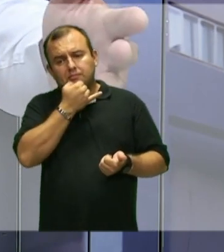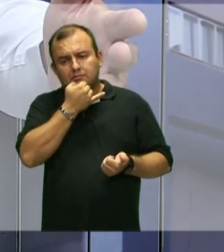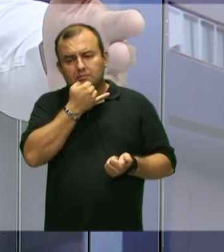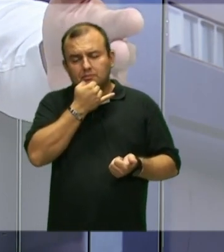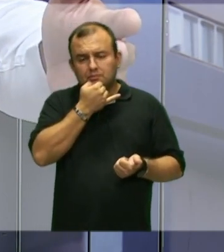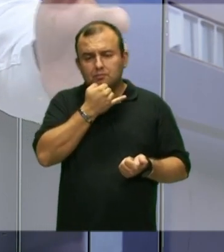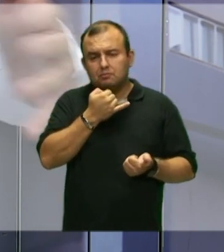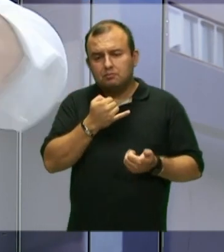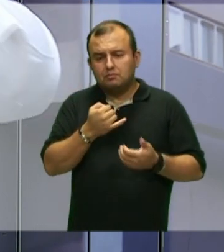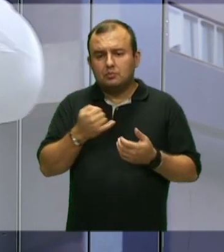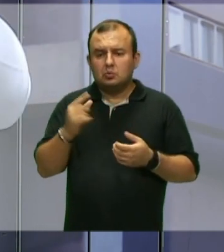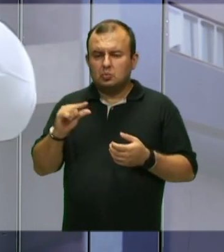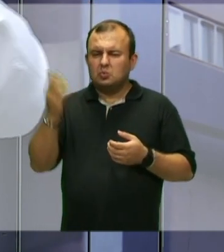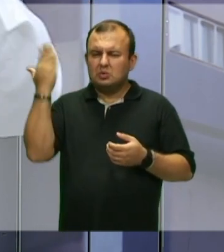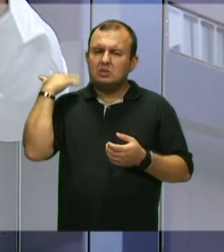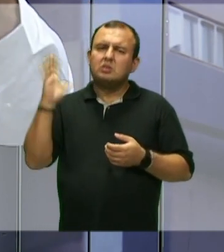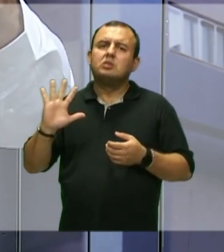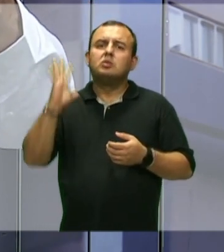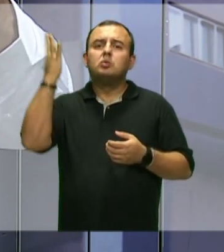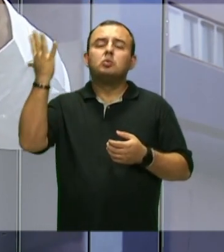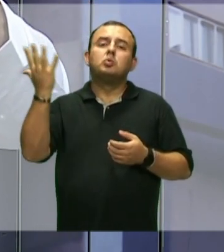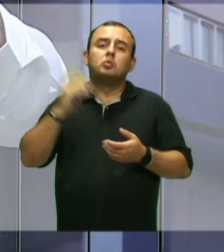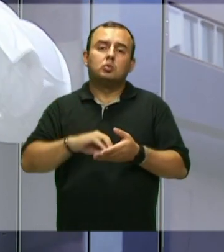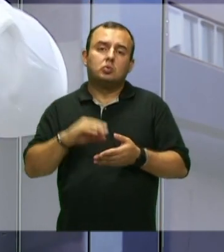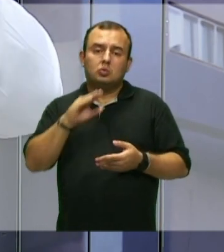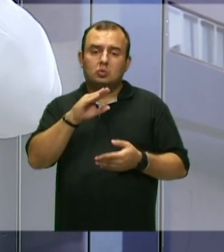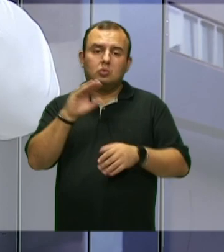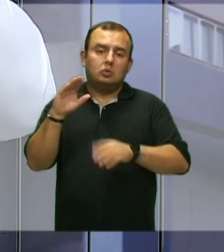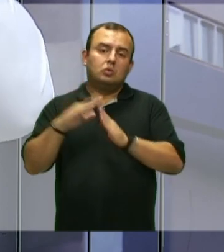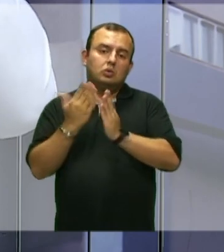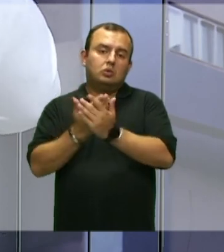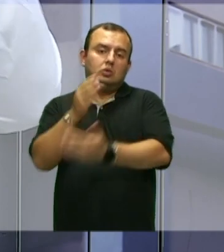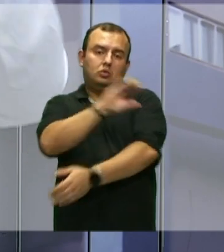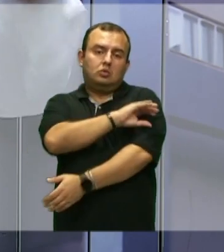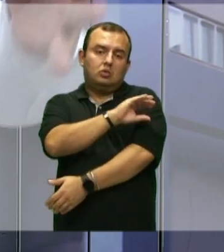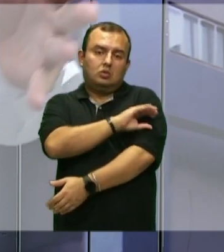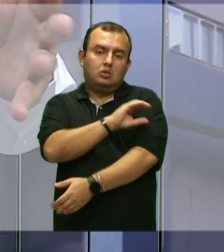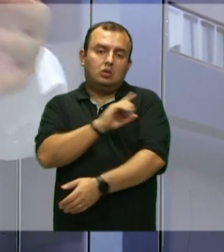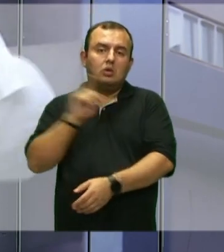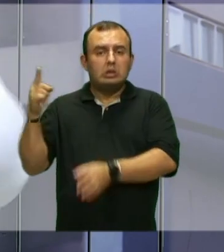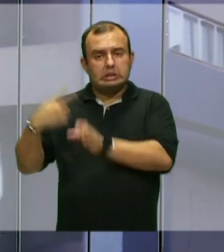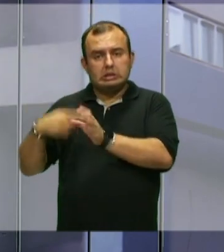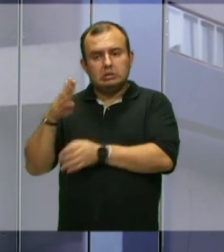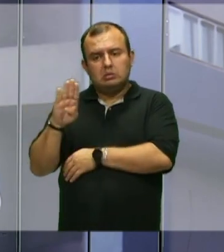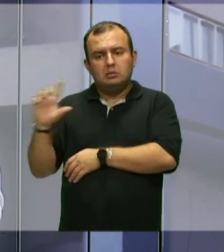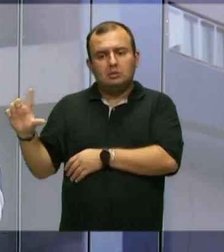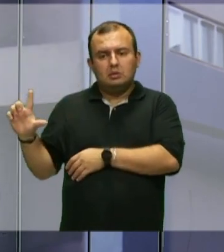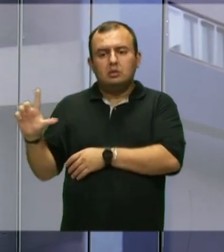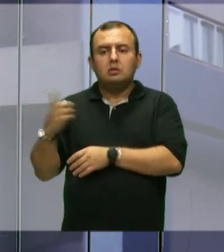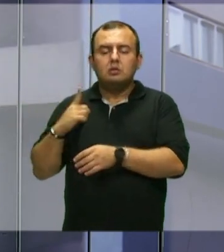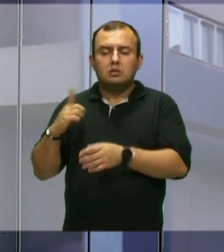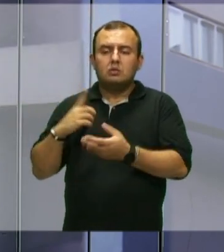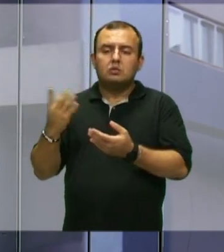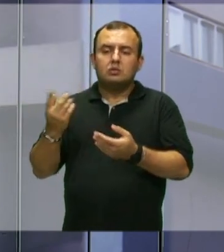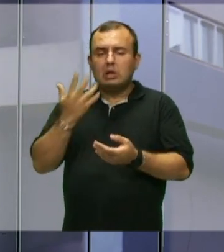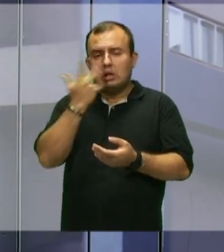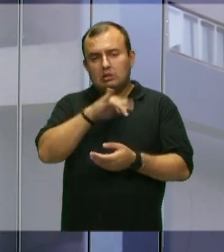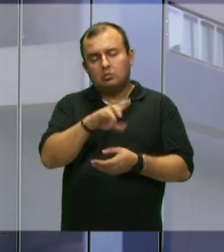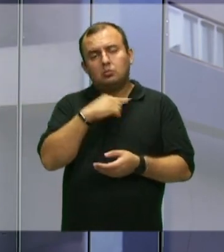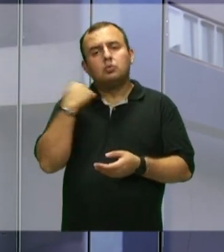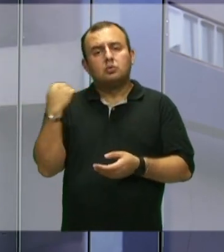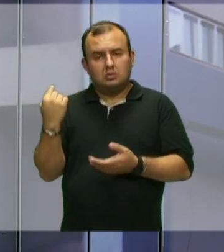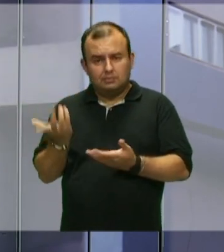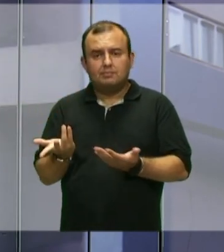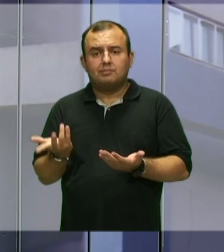pouco tempo atrás, aquela tragédia que aconteceu no CI, no Centro de Educação Infantil ali em Blumenau, onde veio aquelas crianças a óbitos. Agora